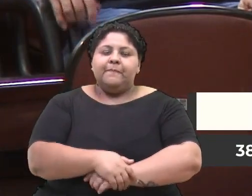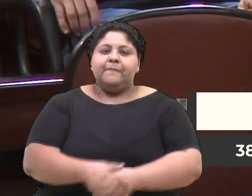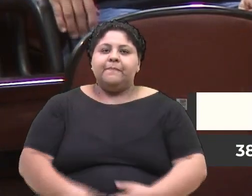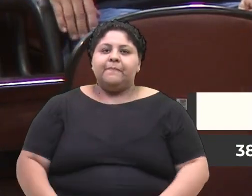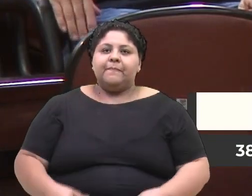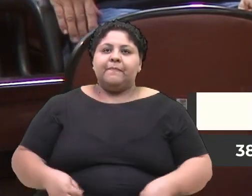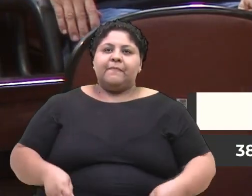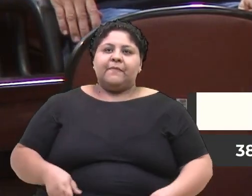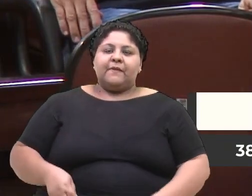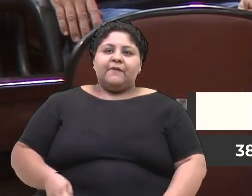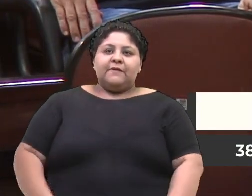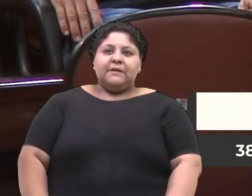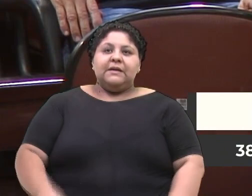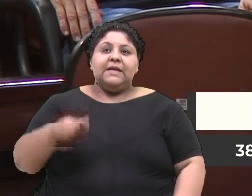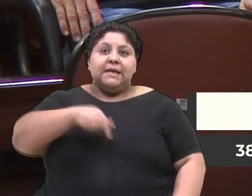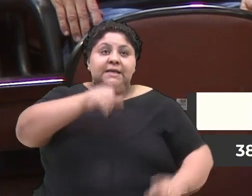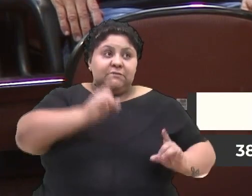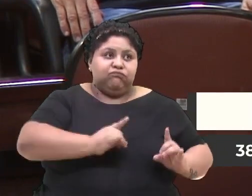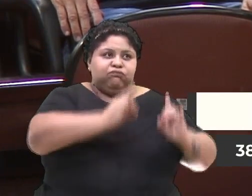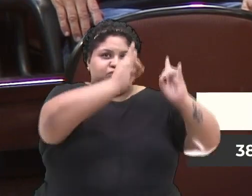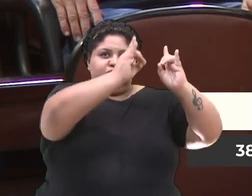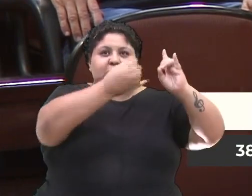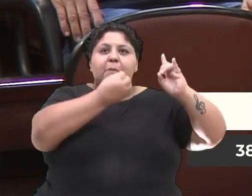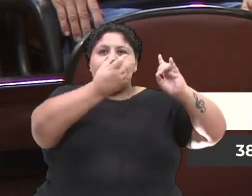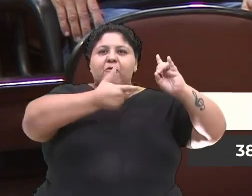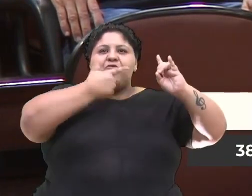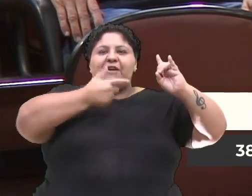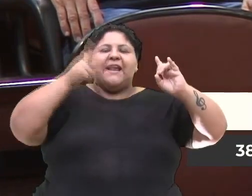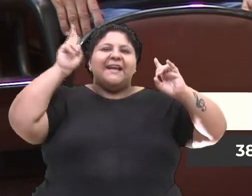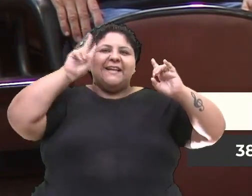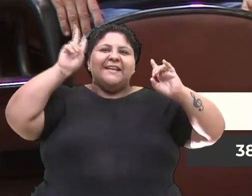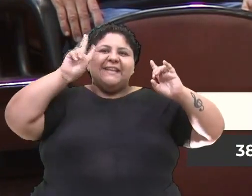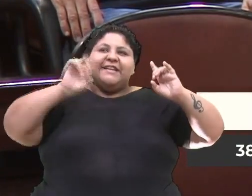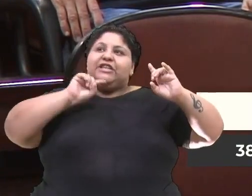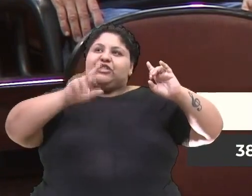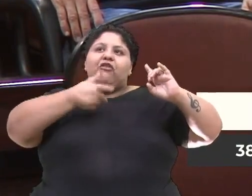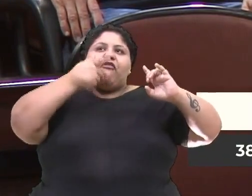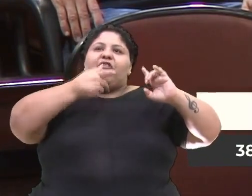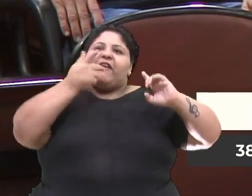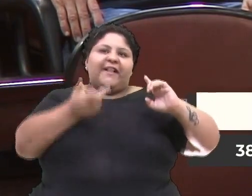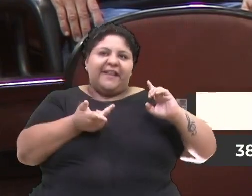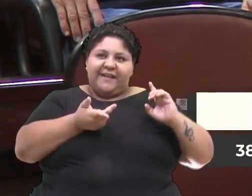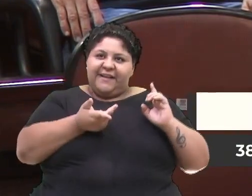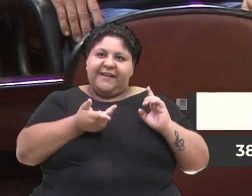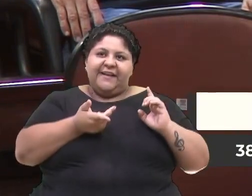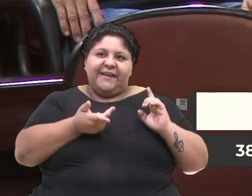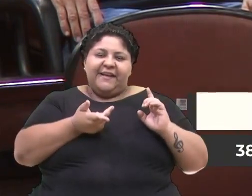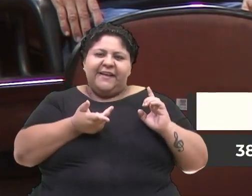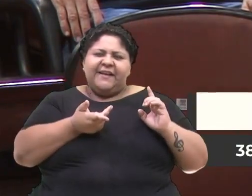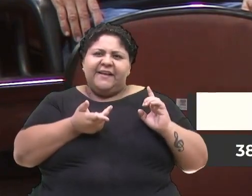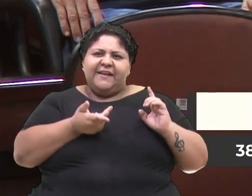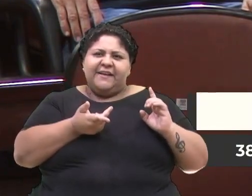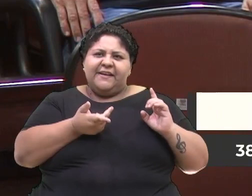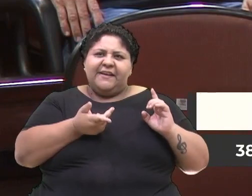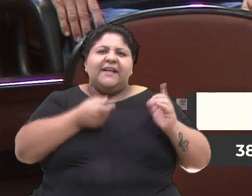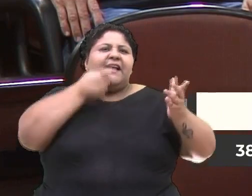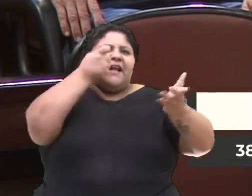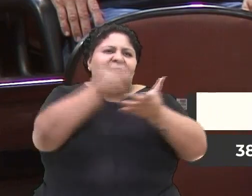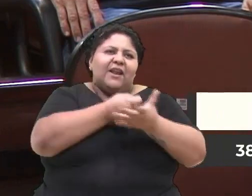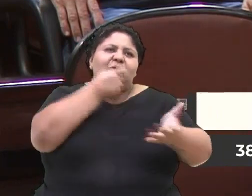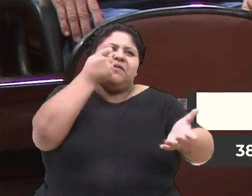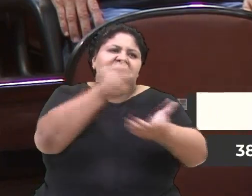esse complexo, é bom a gente falar a história, porque senão a gente só fala que o senhor rememora a luta do seu